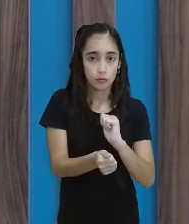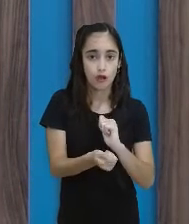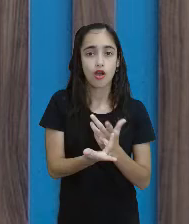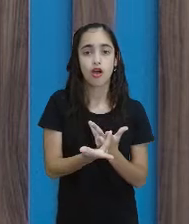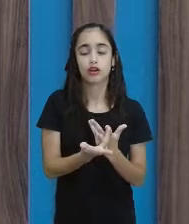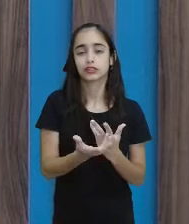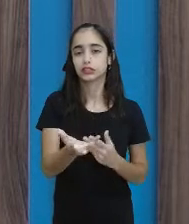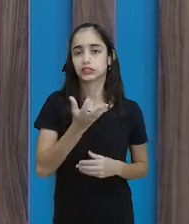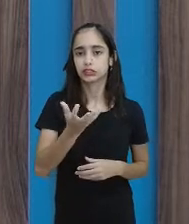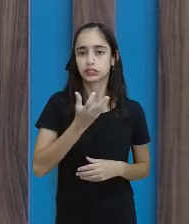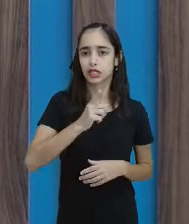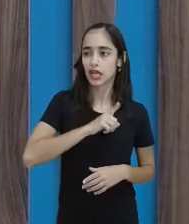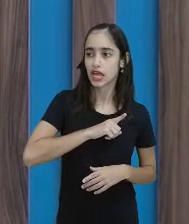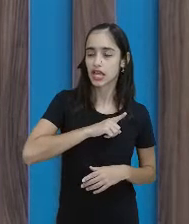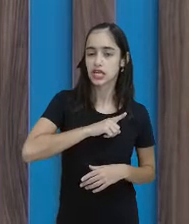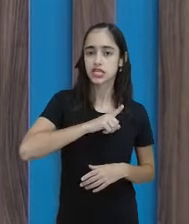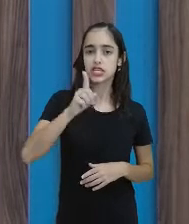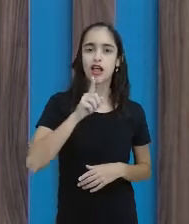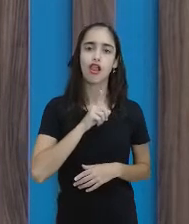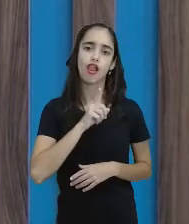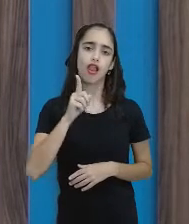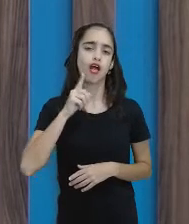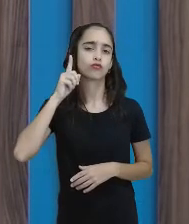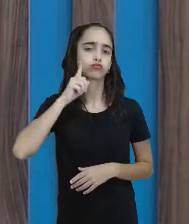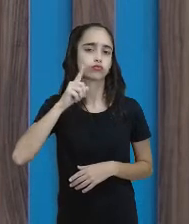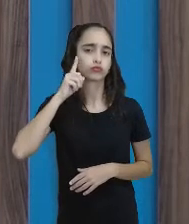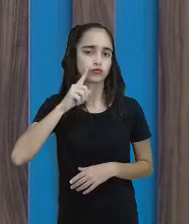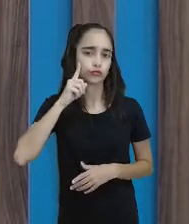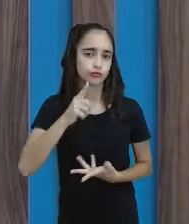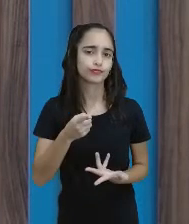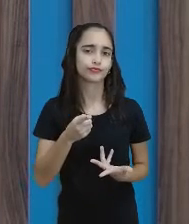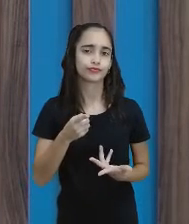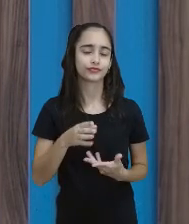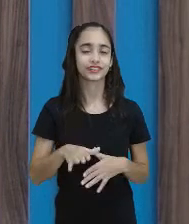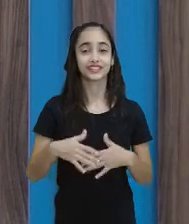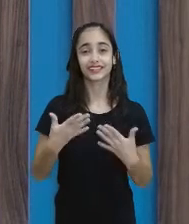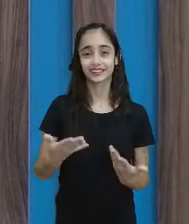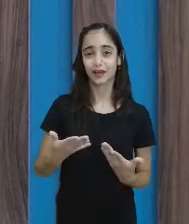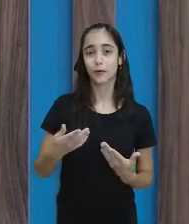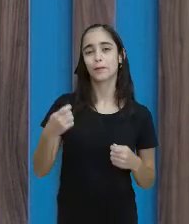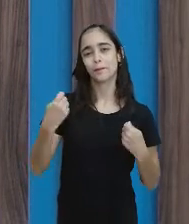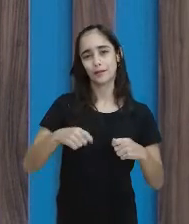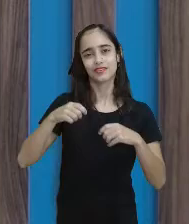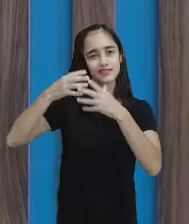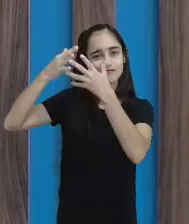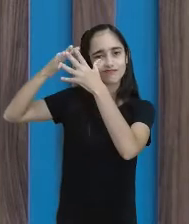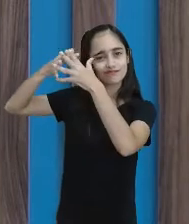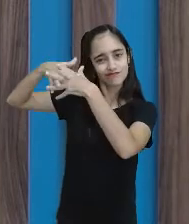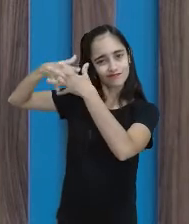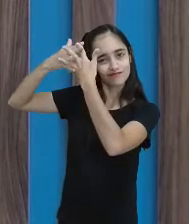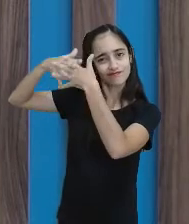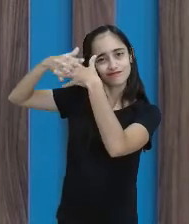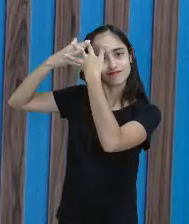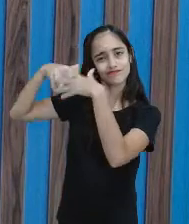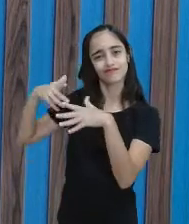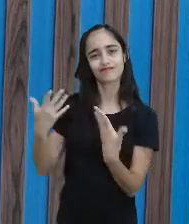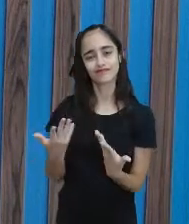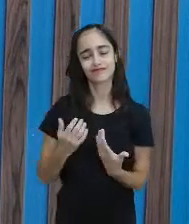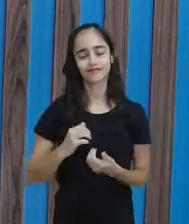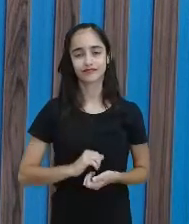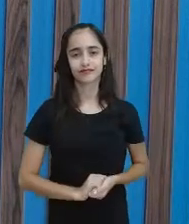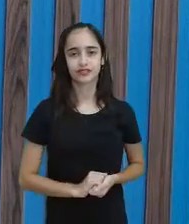Então, assim, onde tem o maior investimento, estão os melhores jogadores. Então, baixa a reflexão aí, não é isso? Pois é, porque muitas vezes, muitos